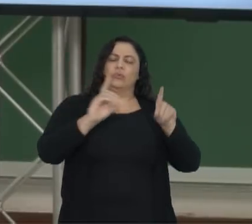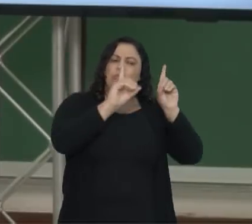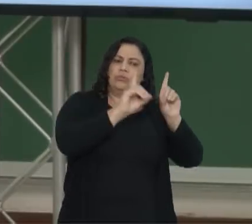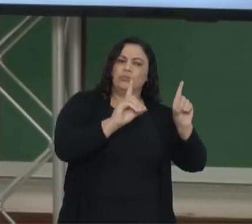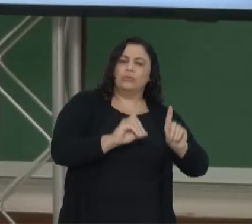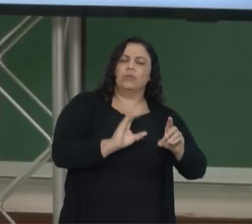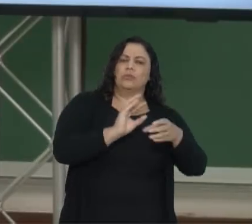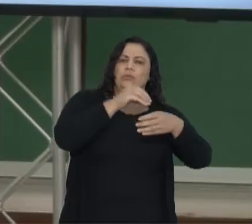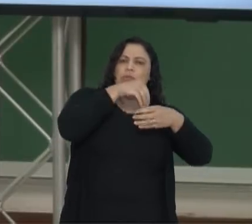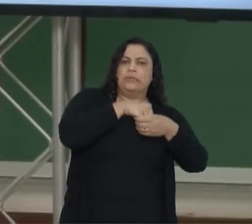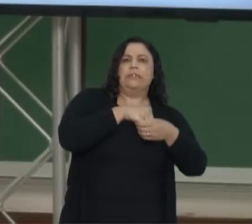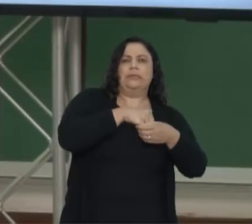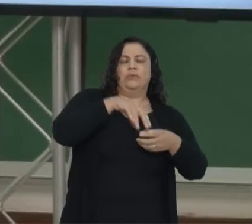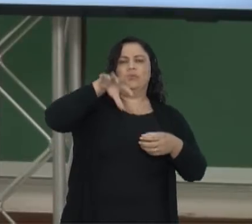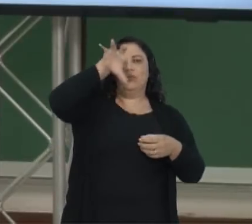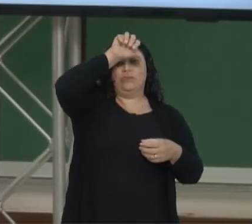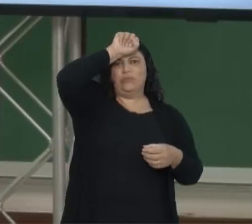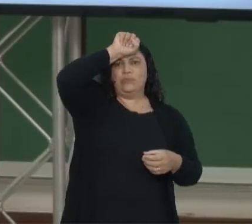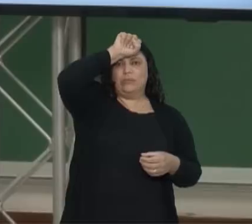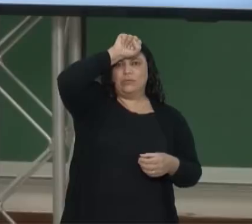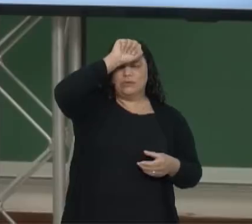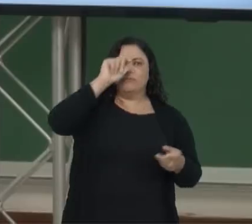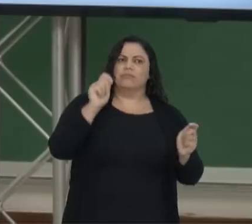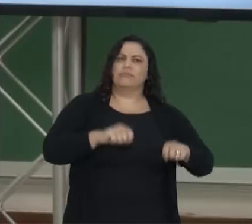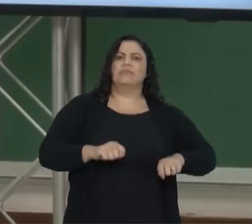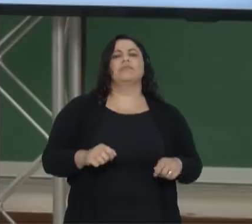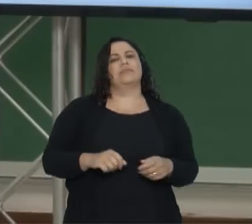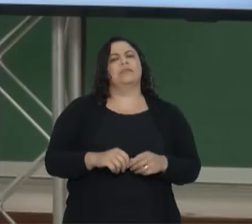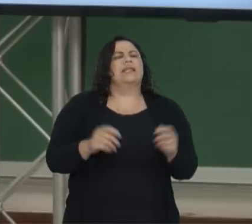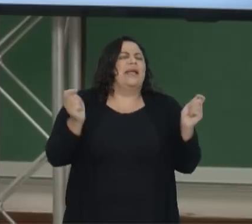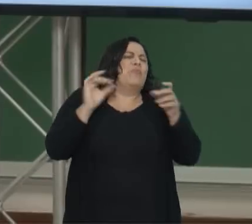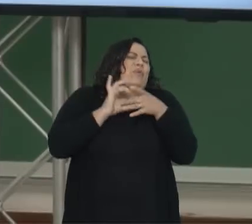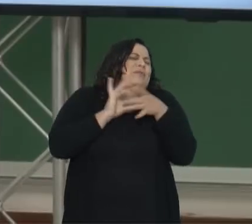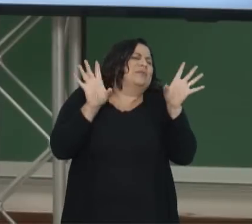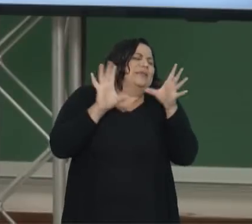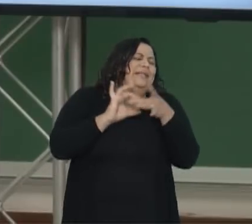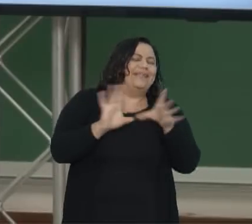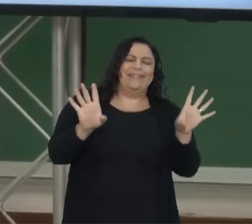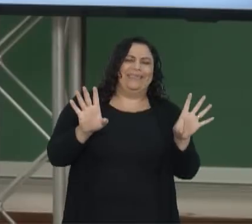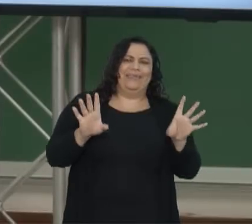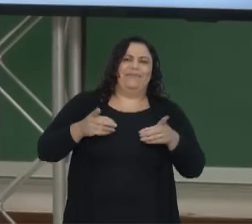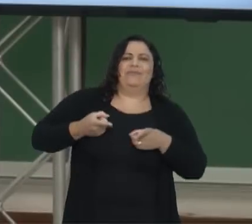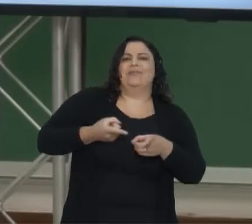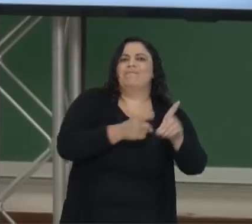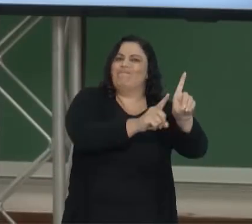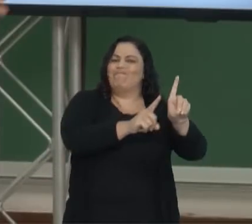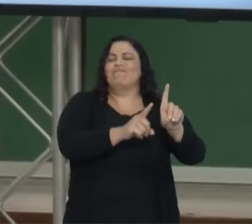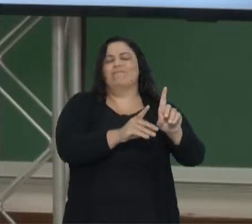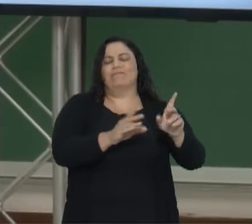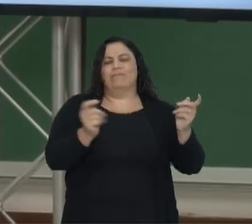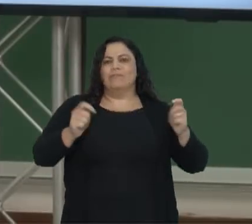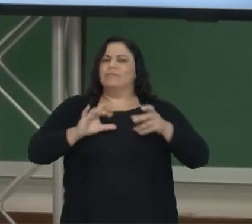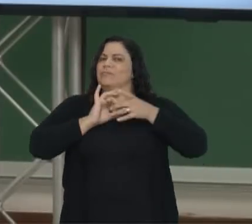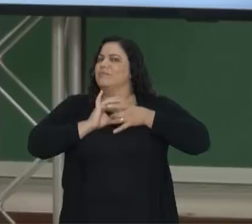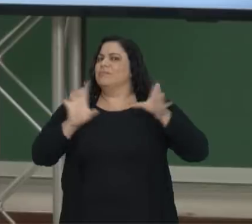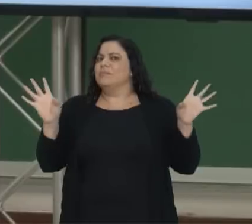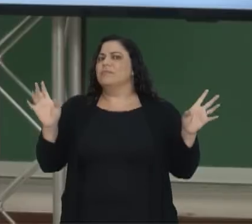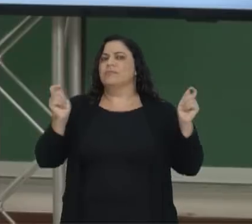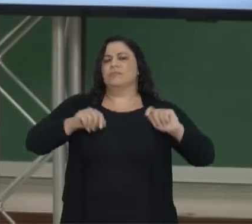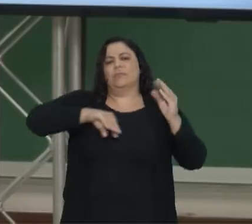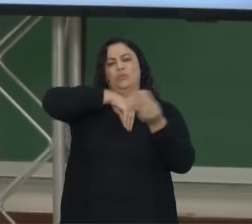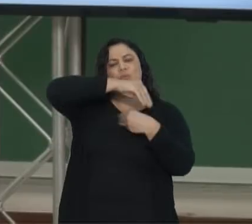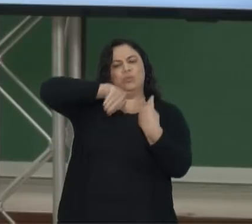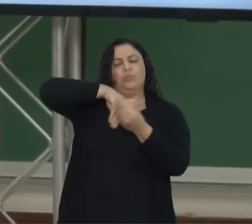serem perseguidos ou qualquer coisa do tipo, serem proibidos de fazer os seus cultos. Então, por isso que nós vamos ter